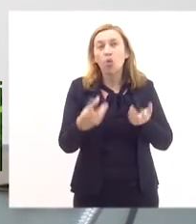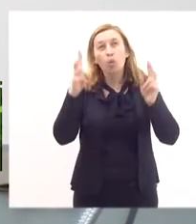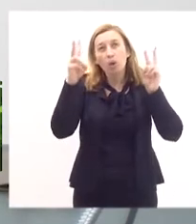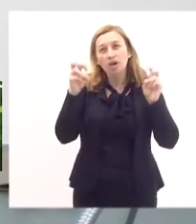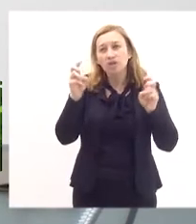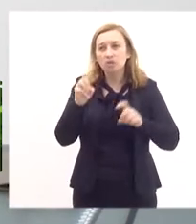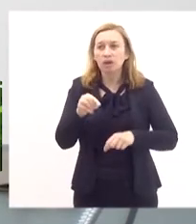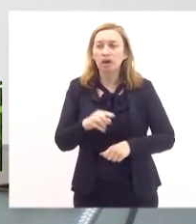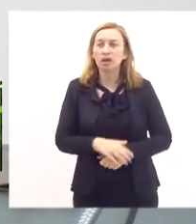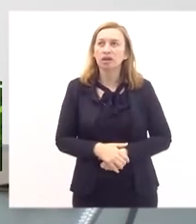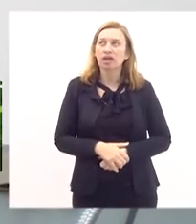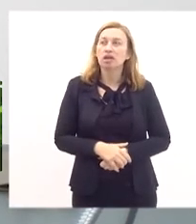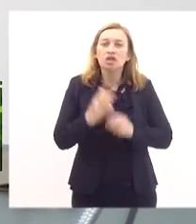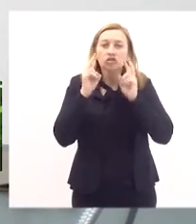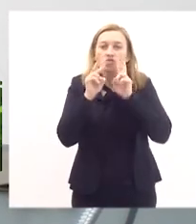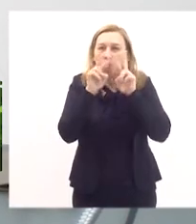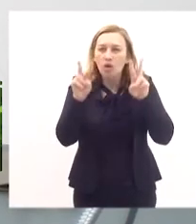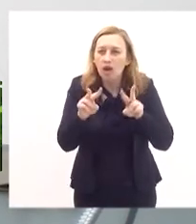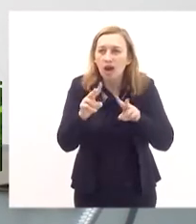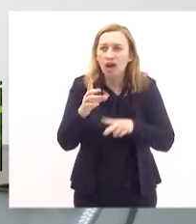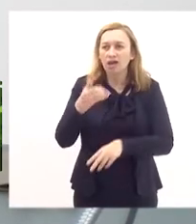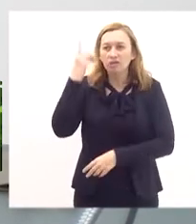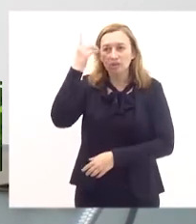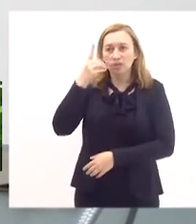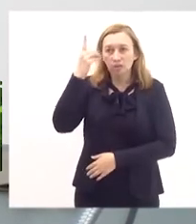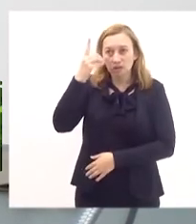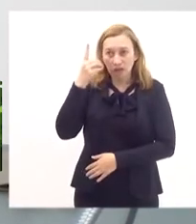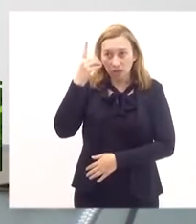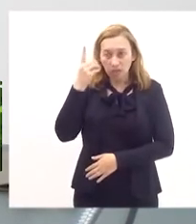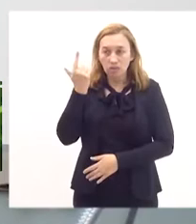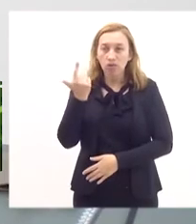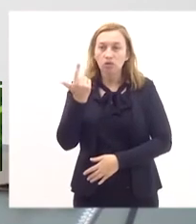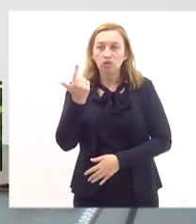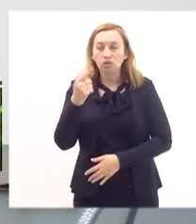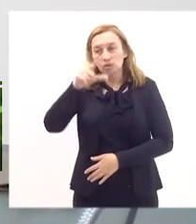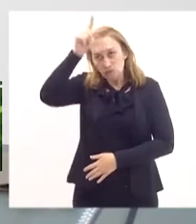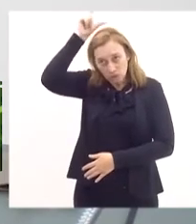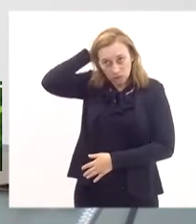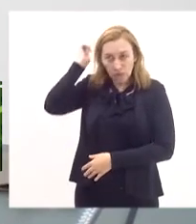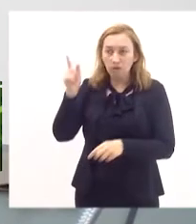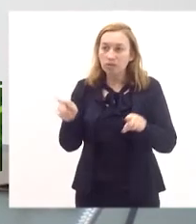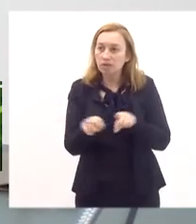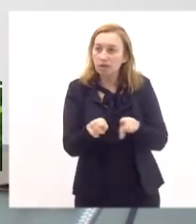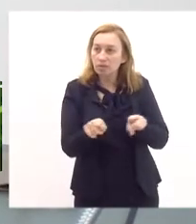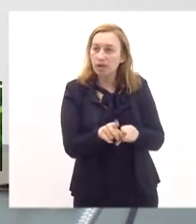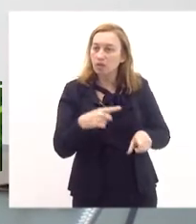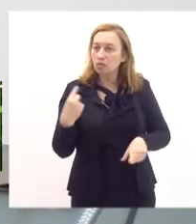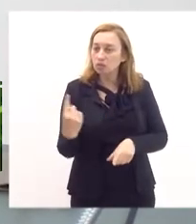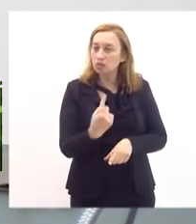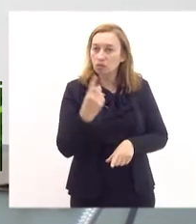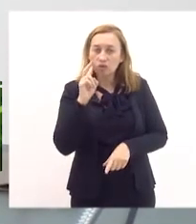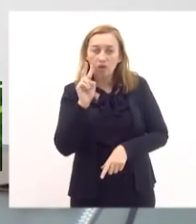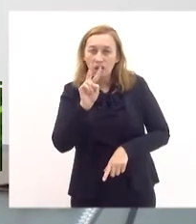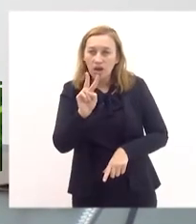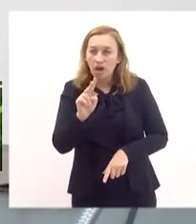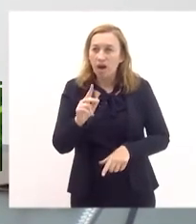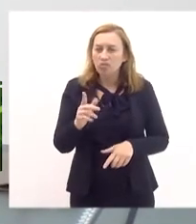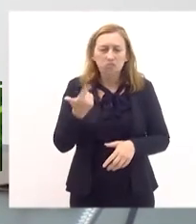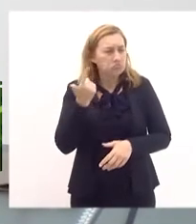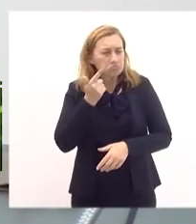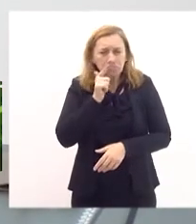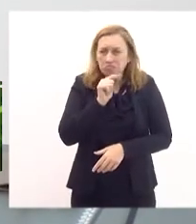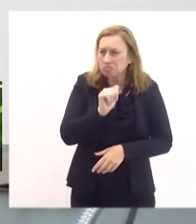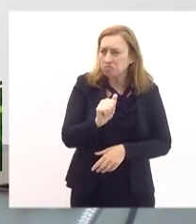que é, esse olhar do deputado Luiz Paulo, quando que é o nosso olhar também como investimento, mas eu não